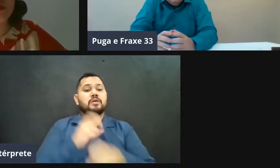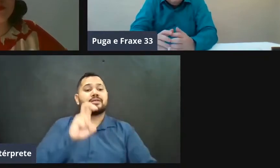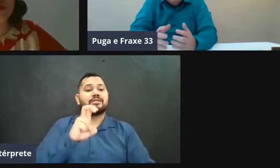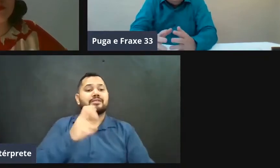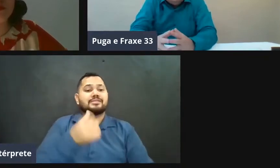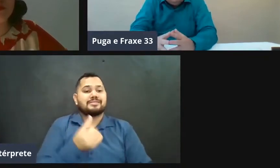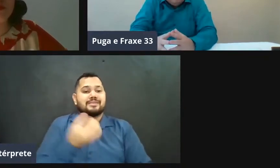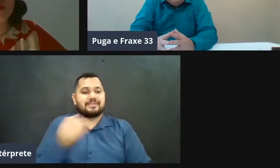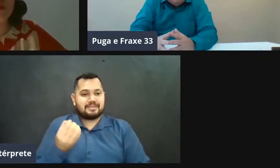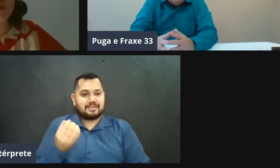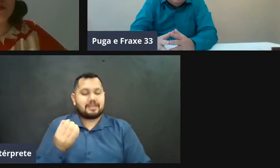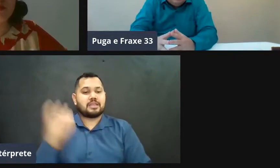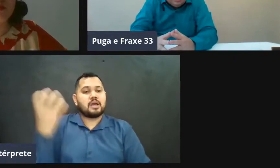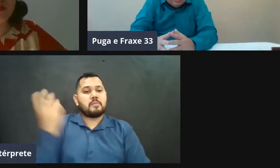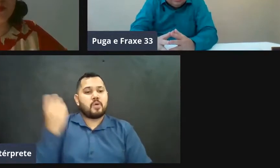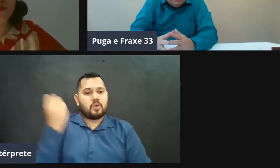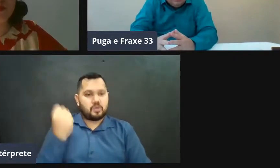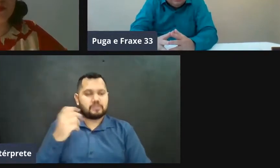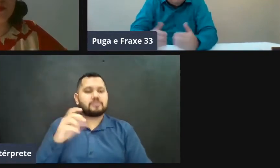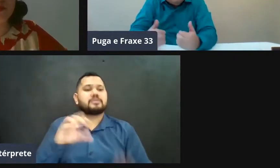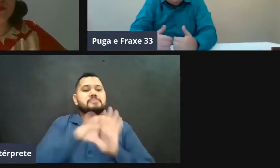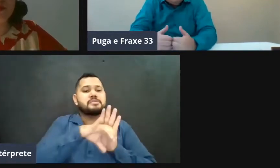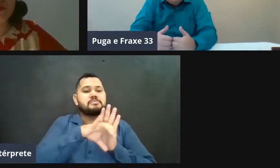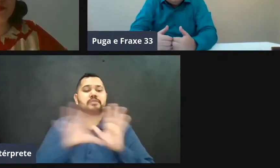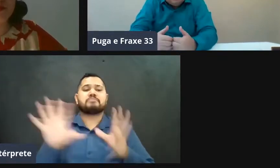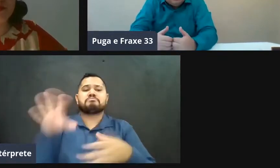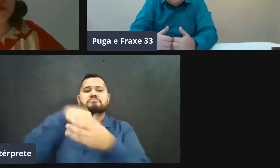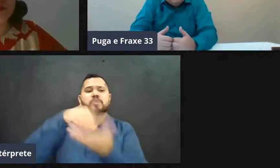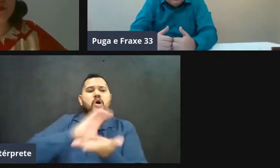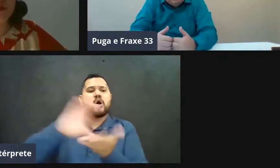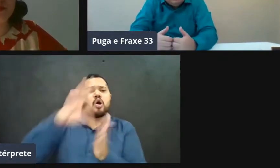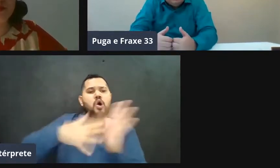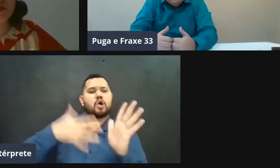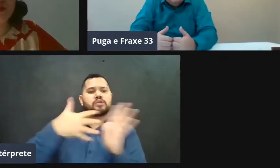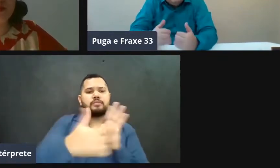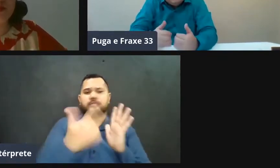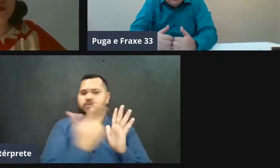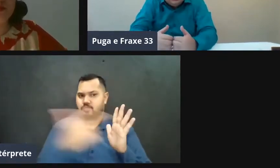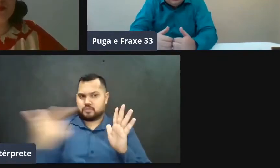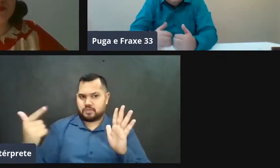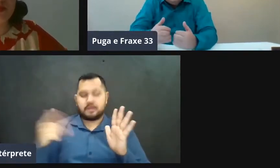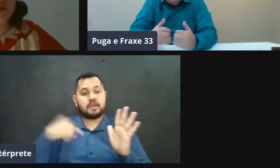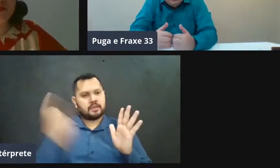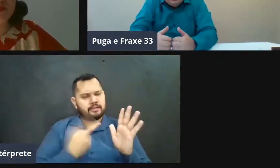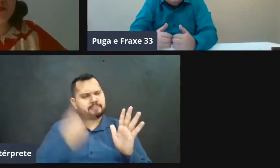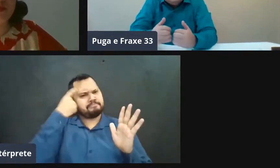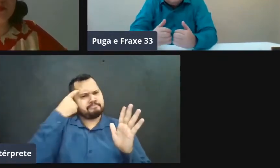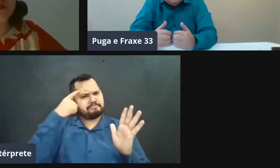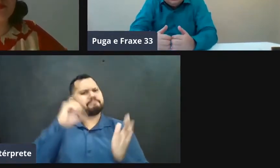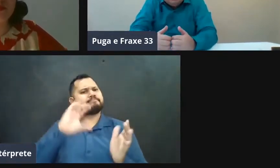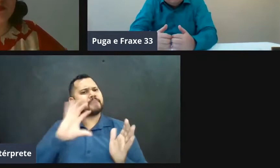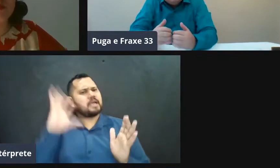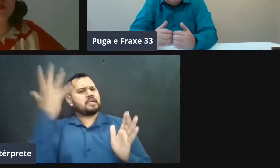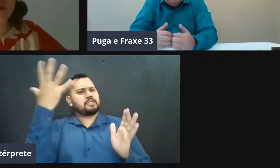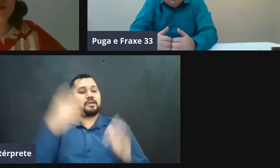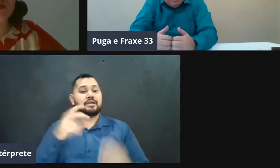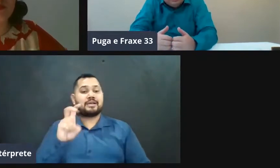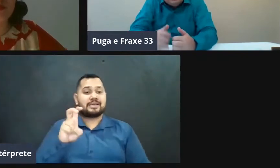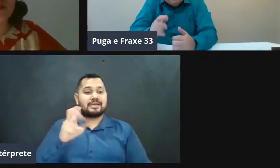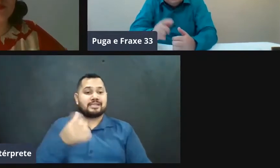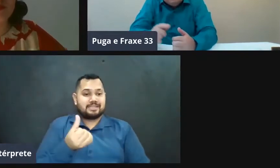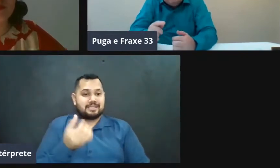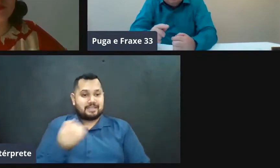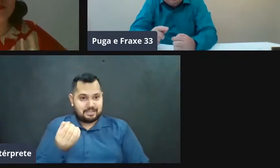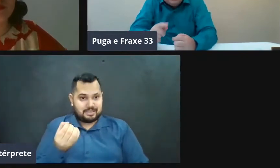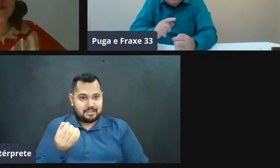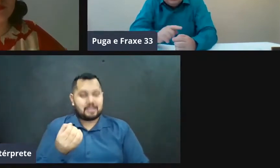PIBIC que não tinham cobertura orçamentária. Então, nós tomamos uma decisão de que essas 560 bolsas do PIBIC,